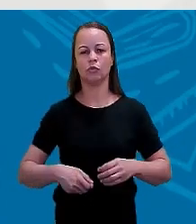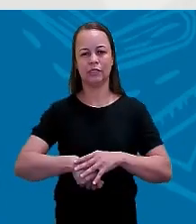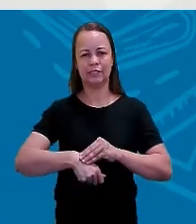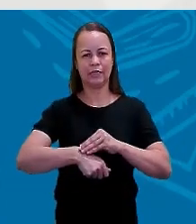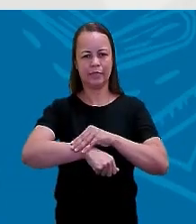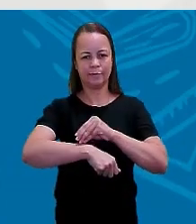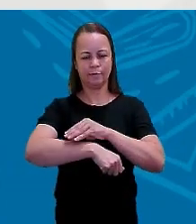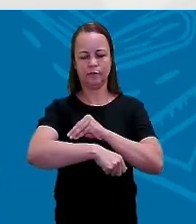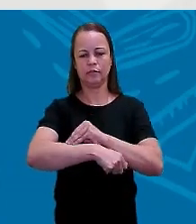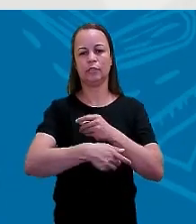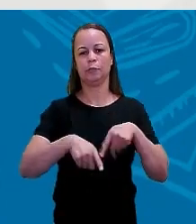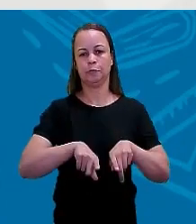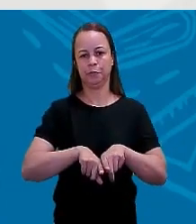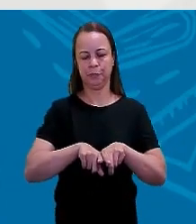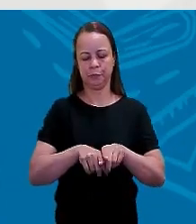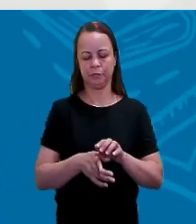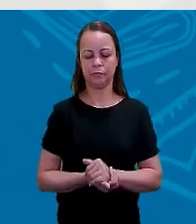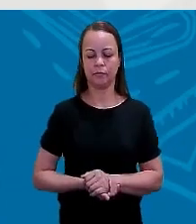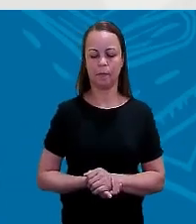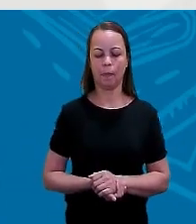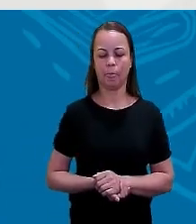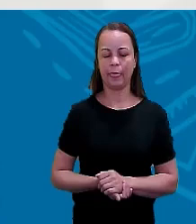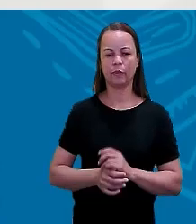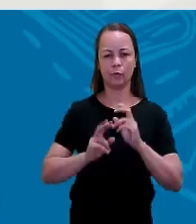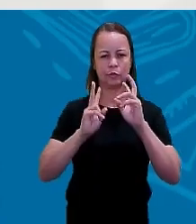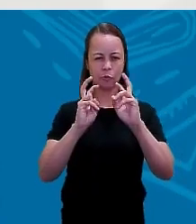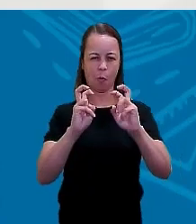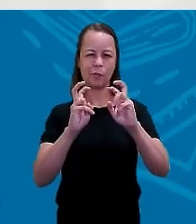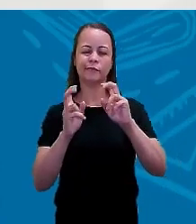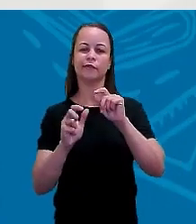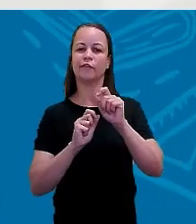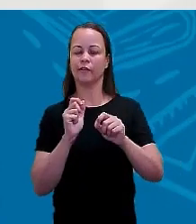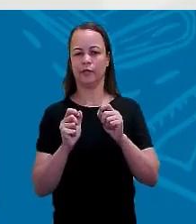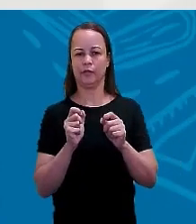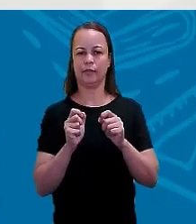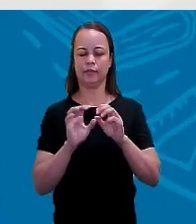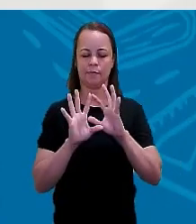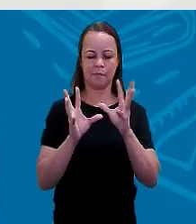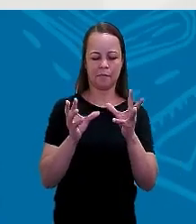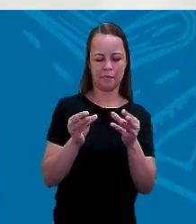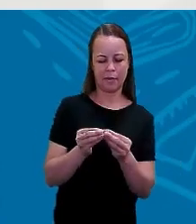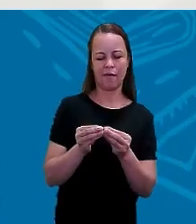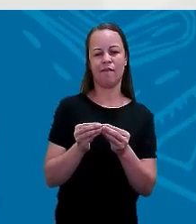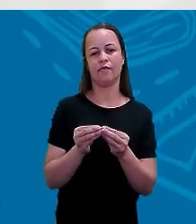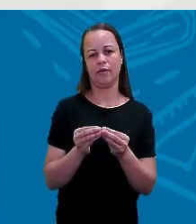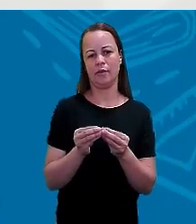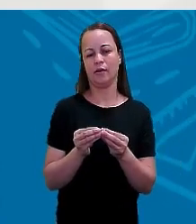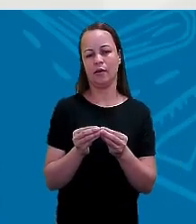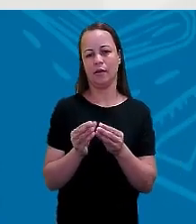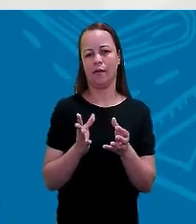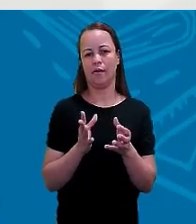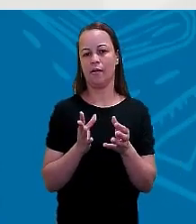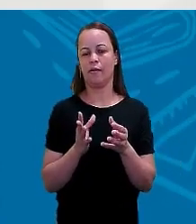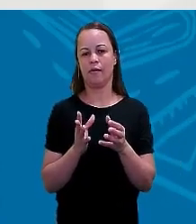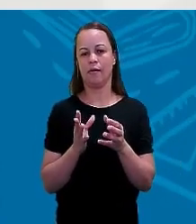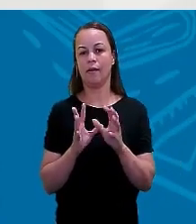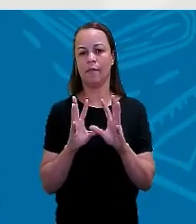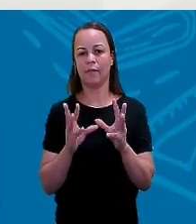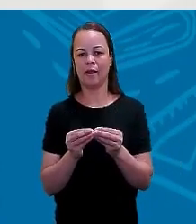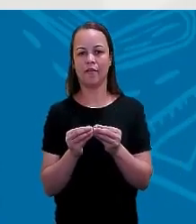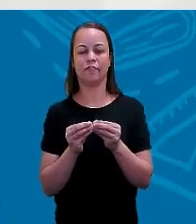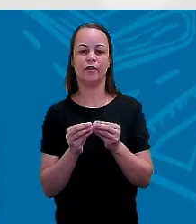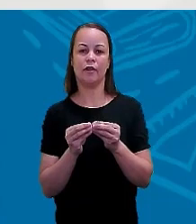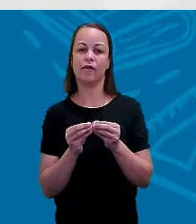tecidos. Então, a gente observa, né, a partir dessa breve revisão que nós fizemos a respeito da água, que ela